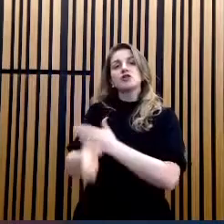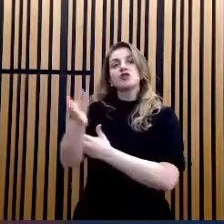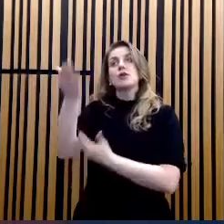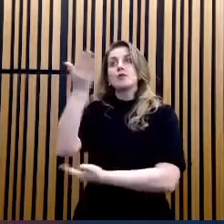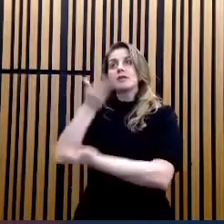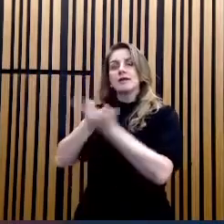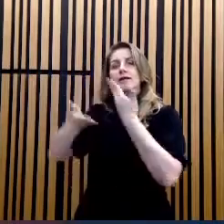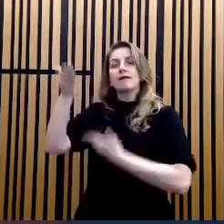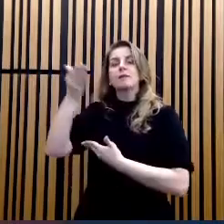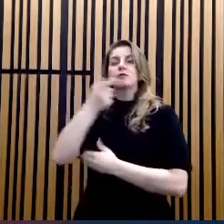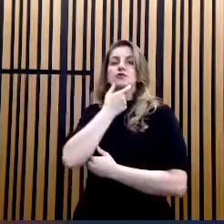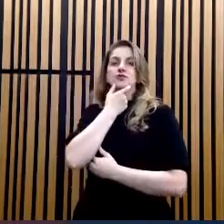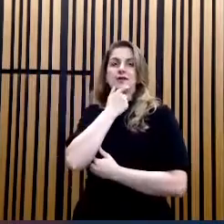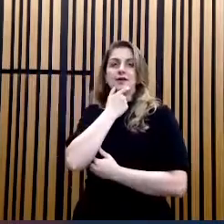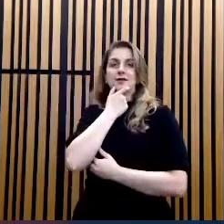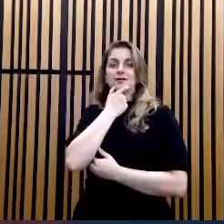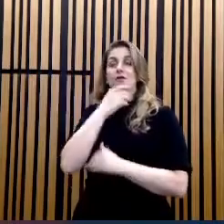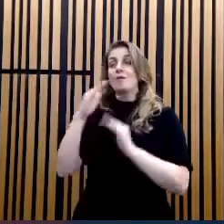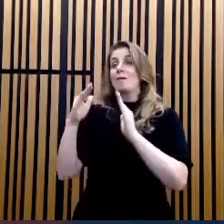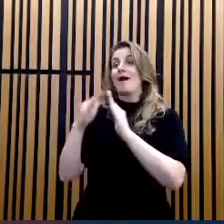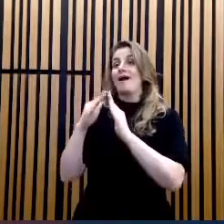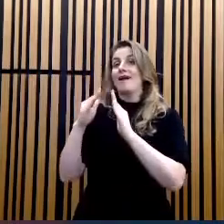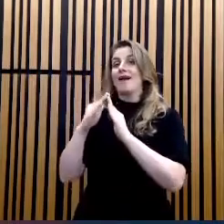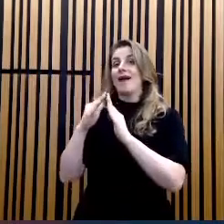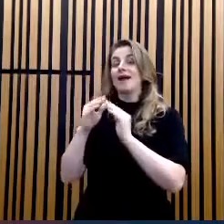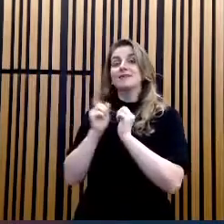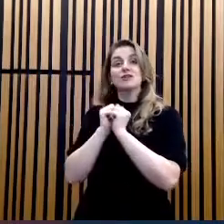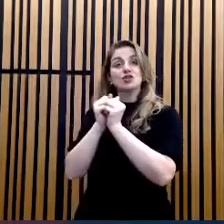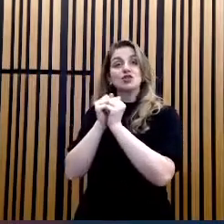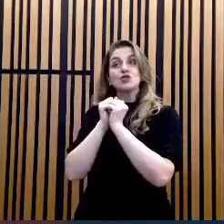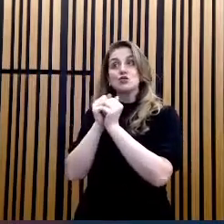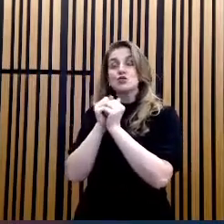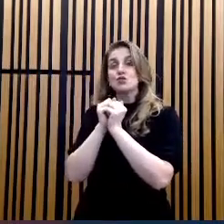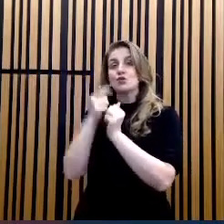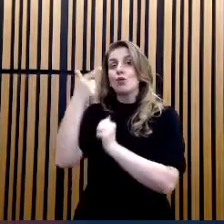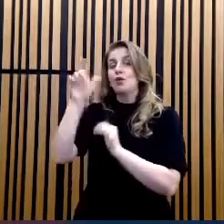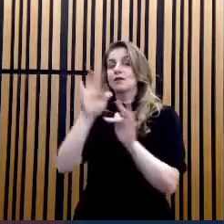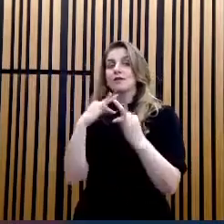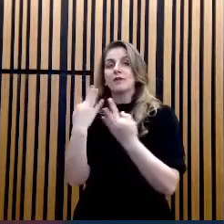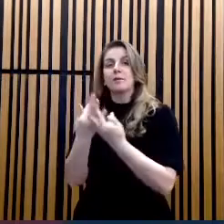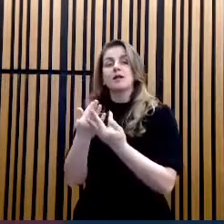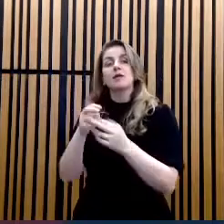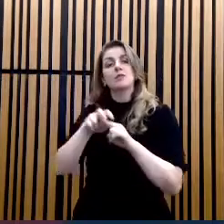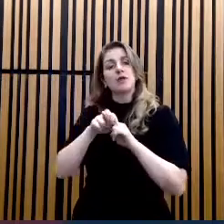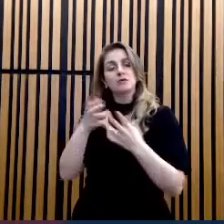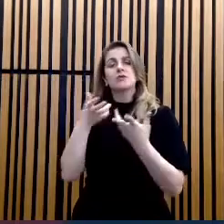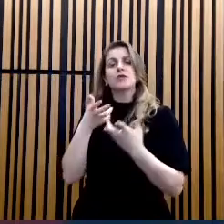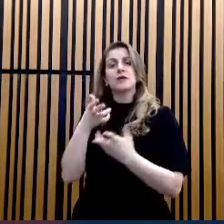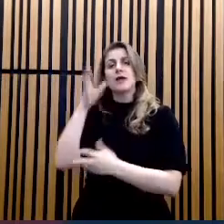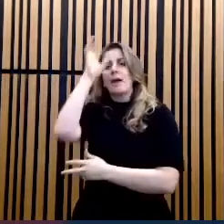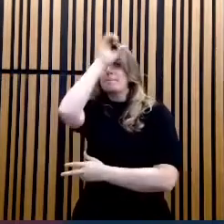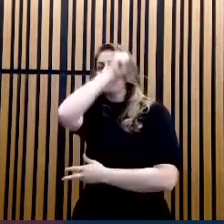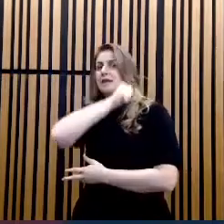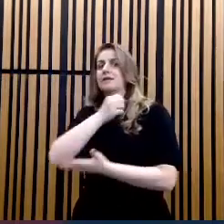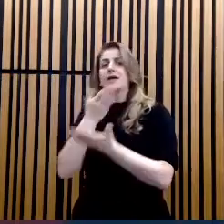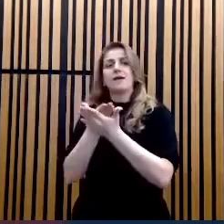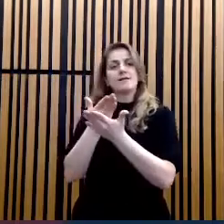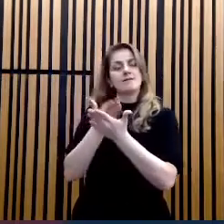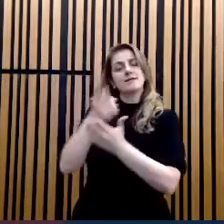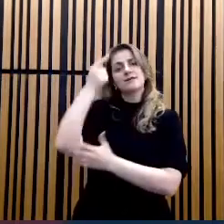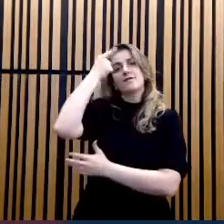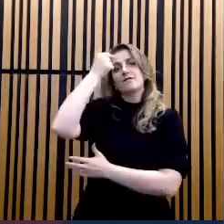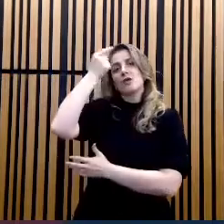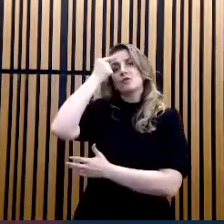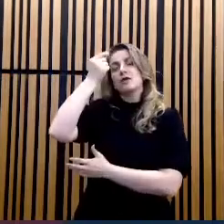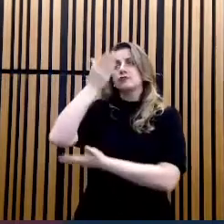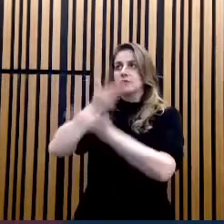de inglês. Eu fui morar numa casa de família aos 46 anos para estudar inglês lá na Universidade de Berkeley, tá?